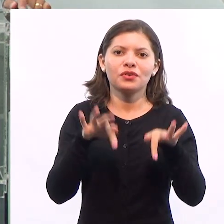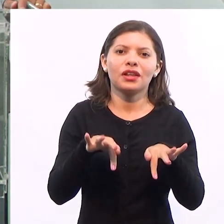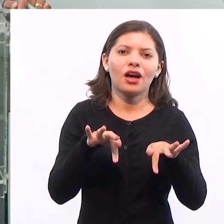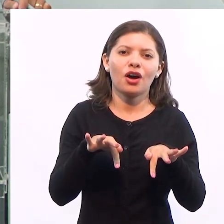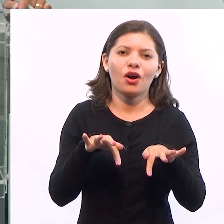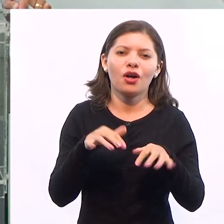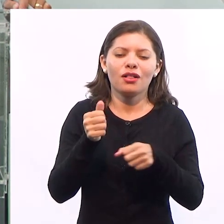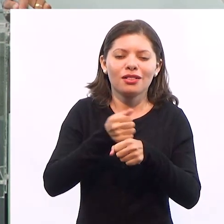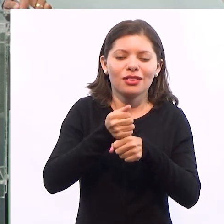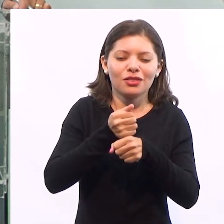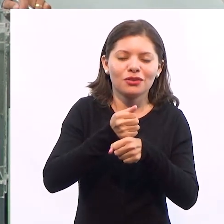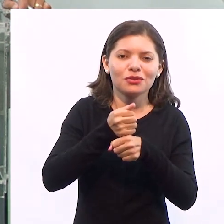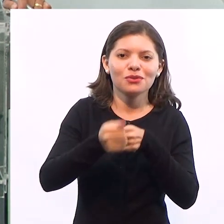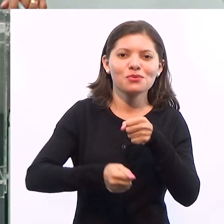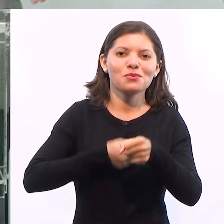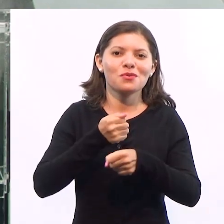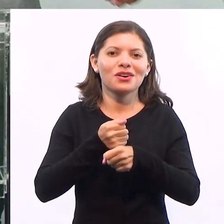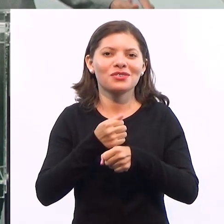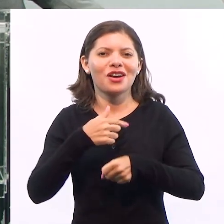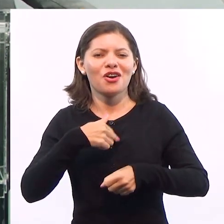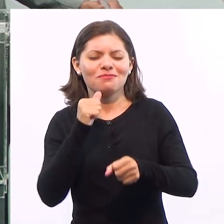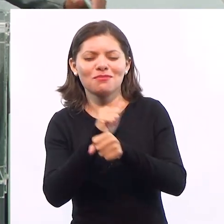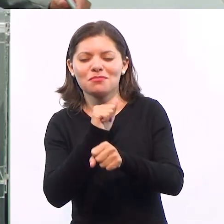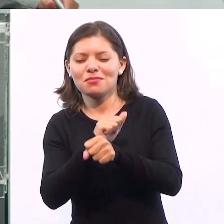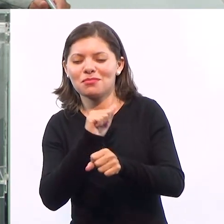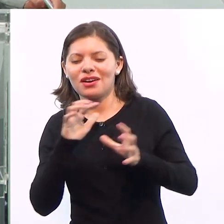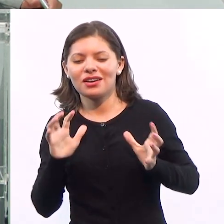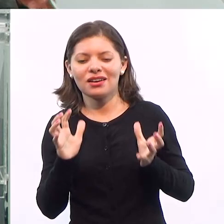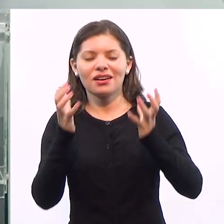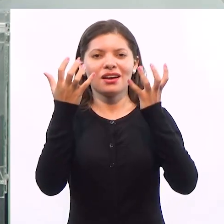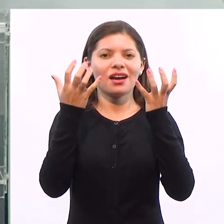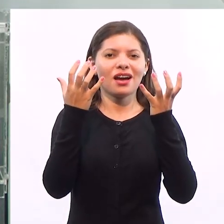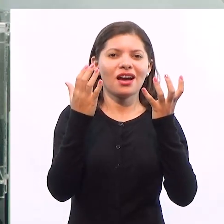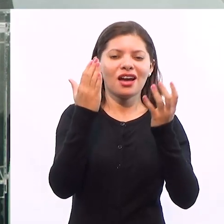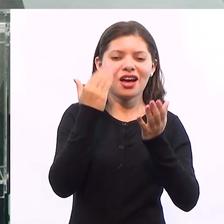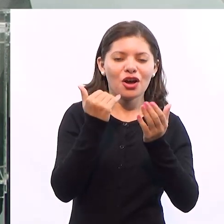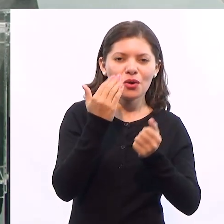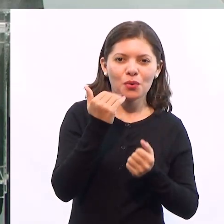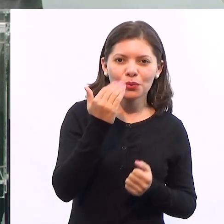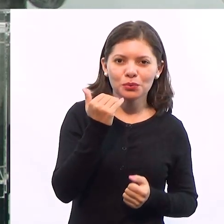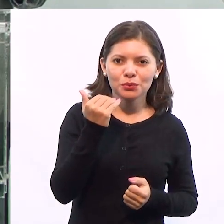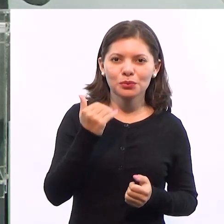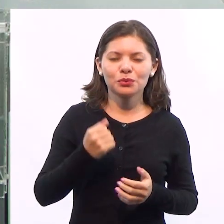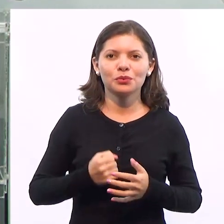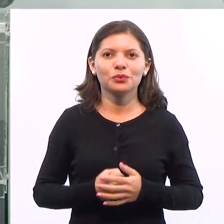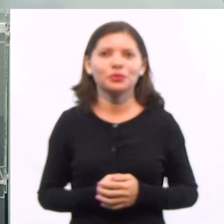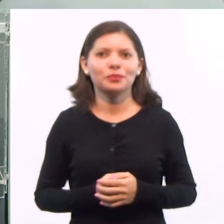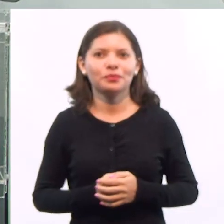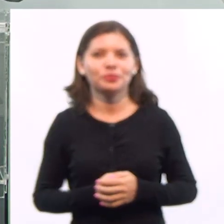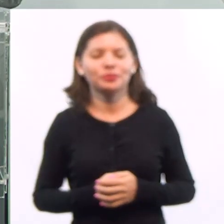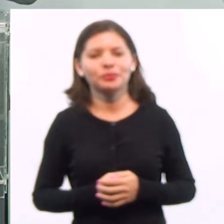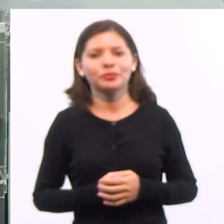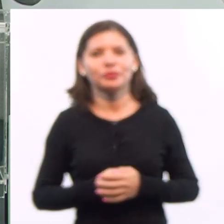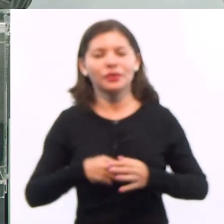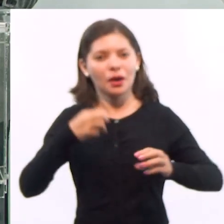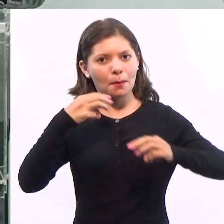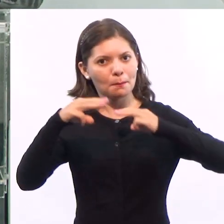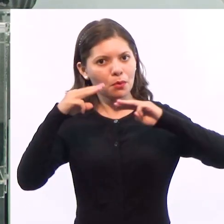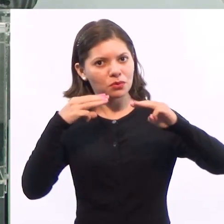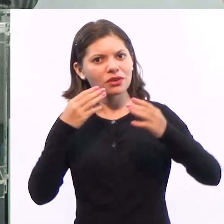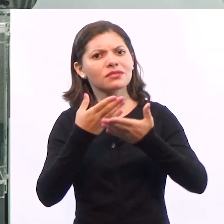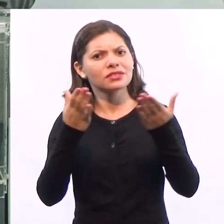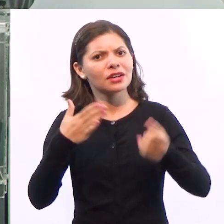tem a confraternização. Eu passo o ano todinho esperando essa confraternização. Porque lá vai ter salgadinho, vai ter churrasco, né, vai ter aquele